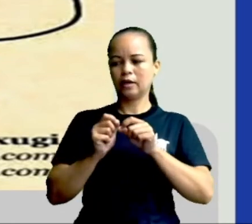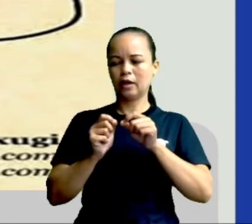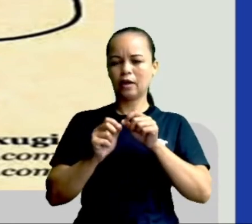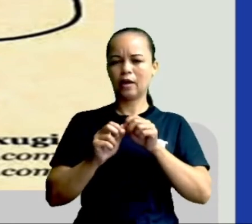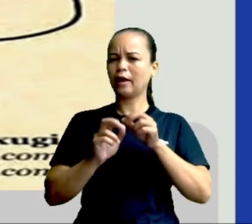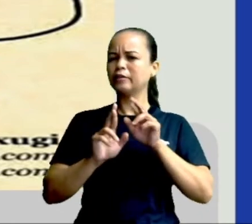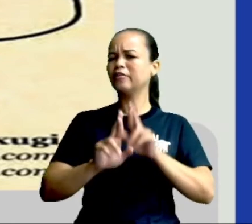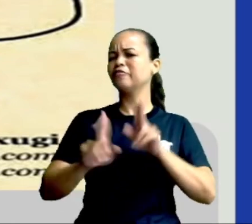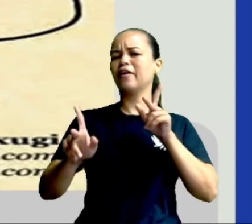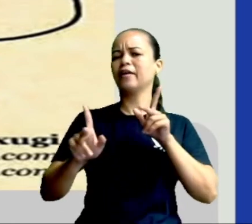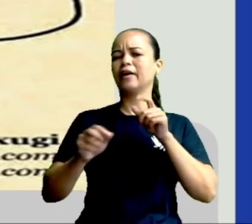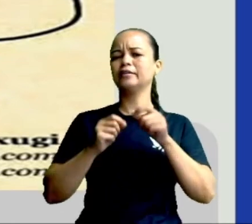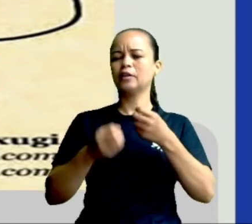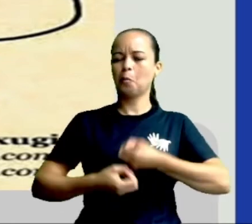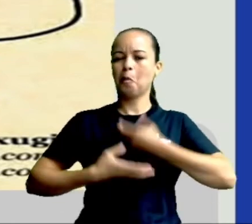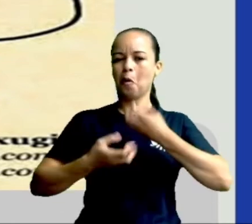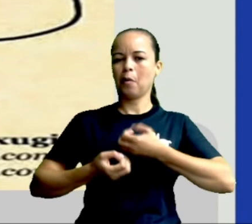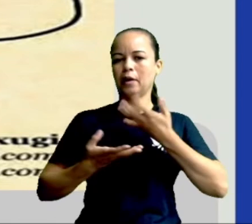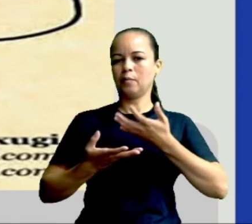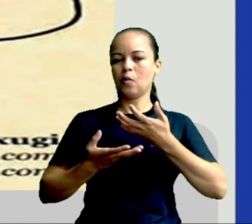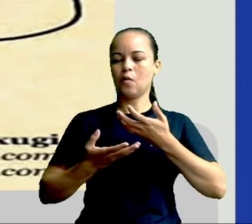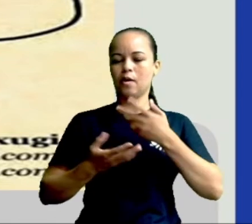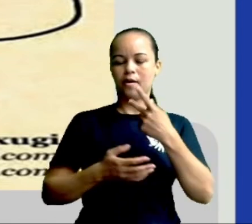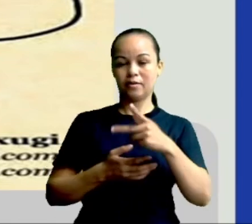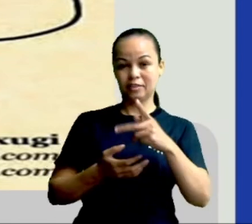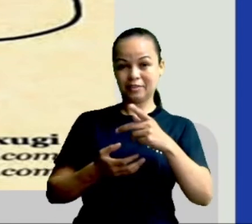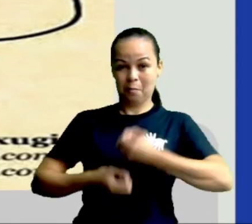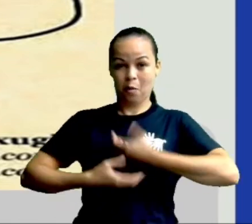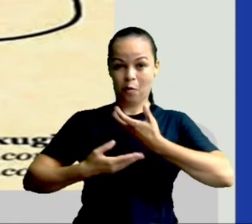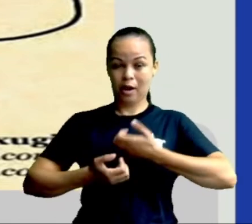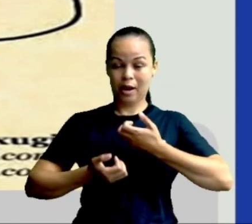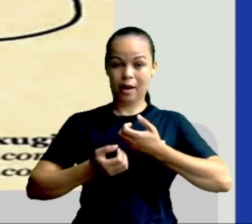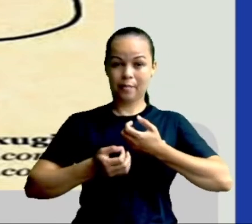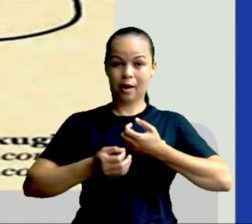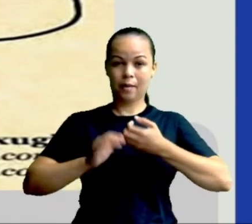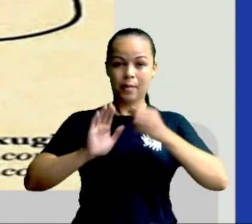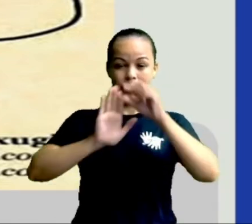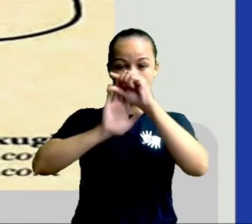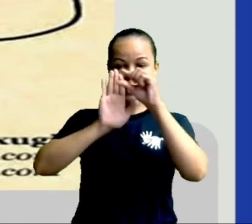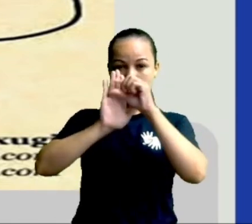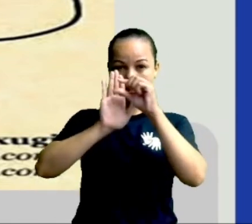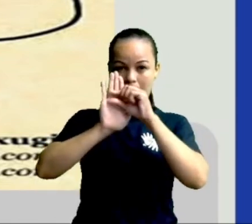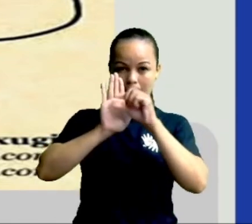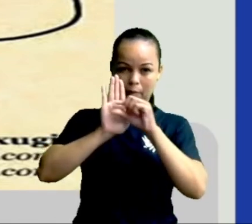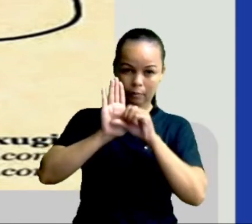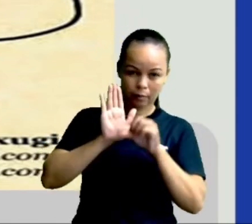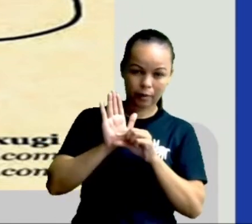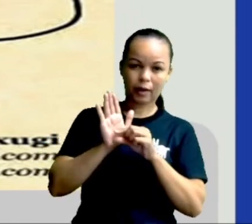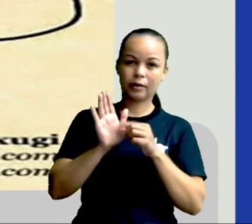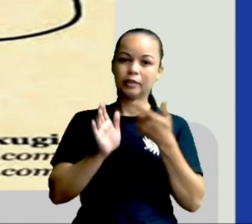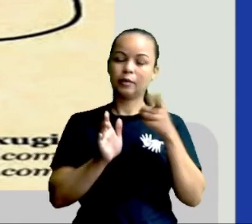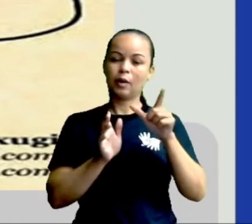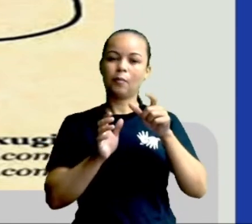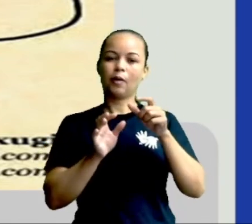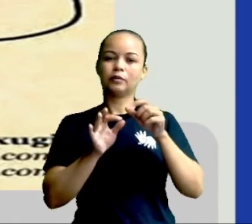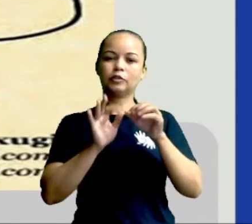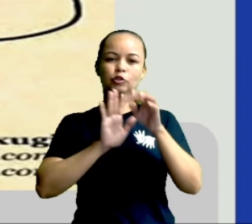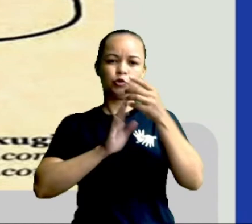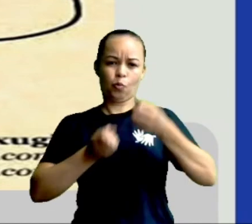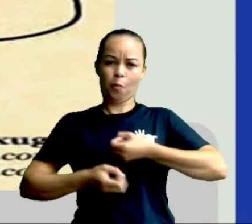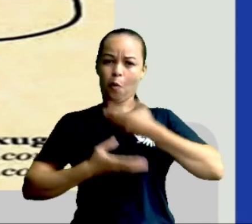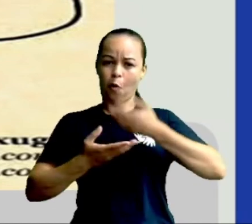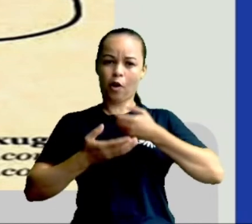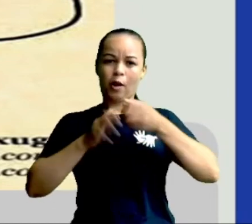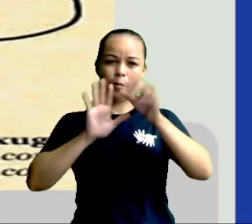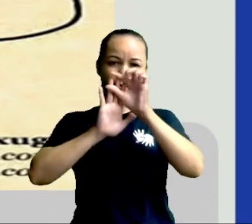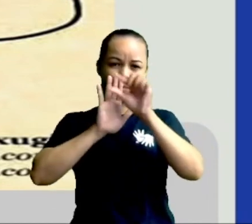Ou seja, esse poema ele não é construído da mesma forma, com a mesma estrutura que a maior parte dos poemas